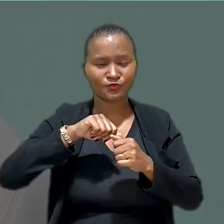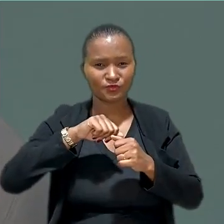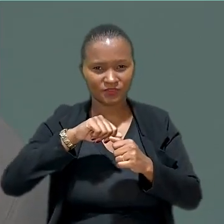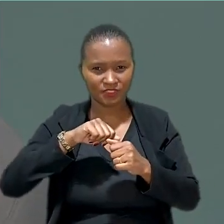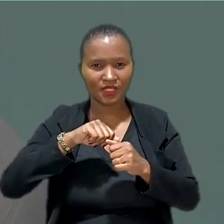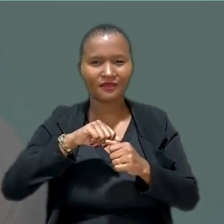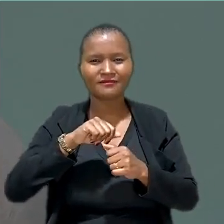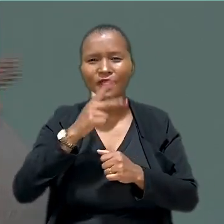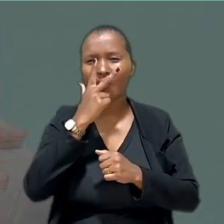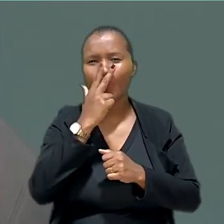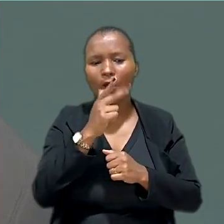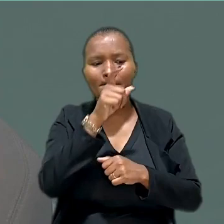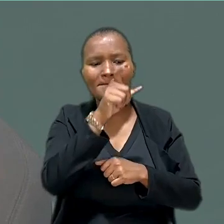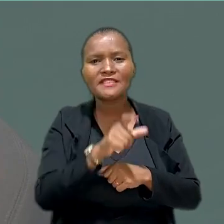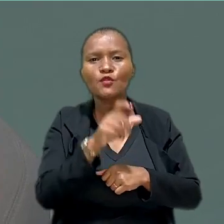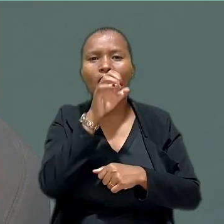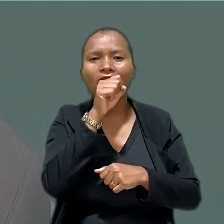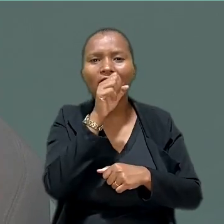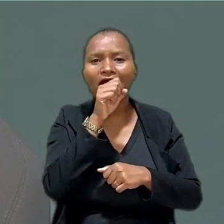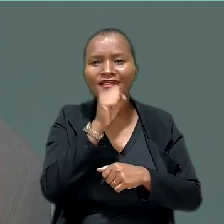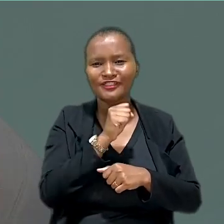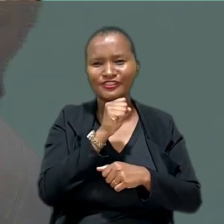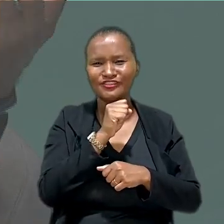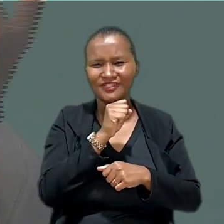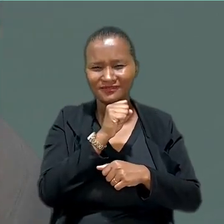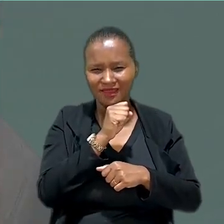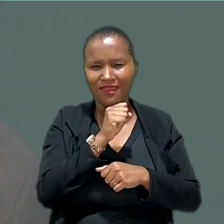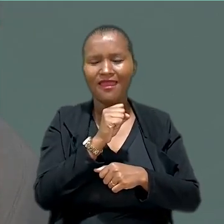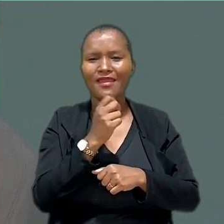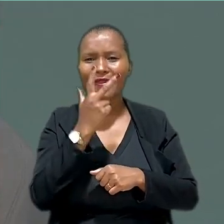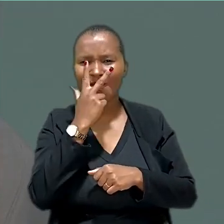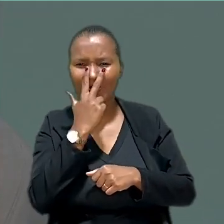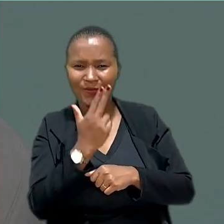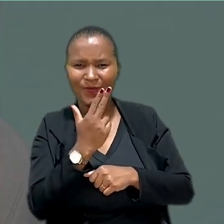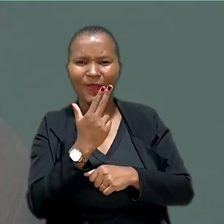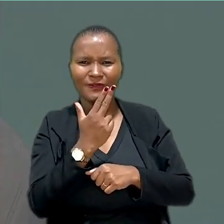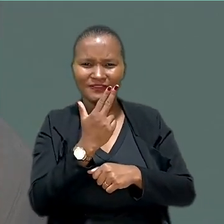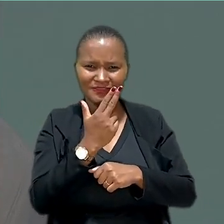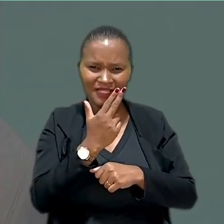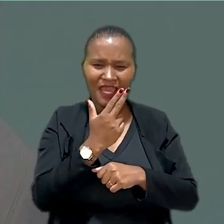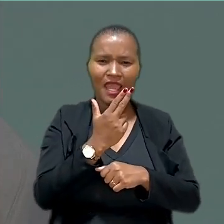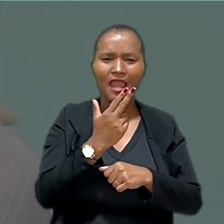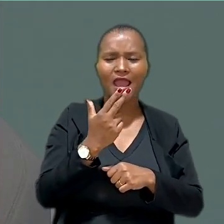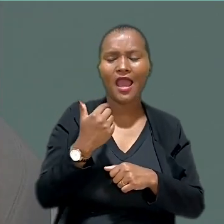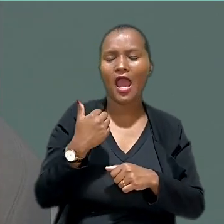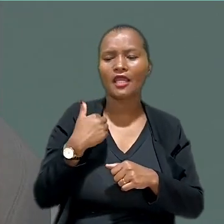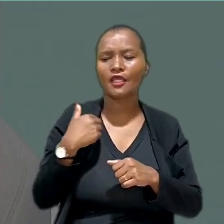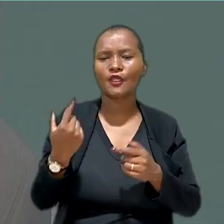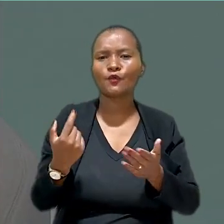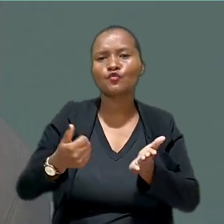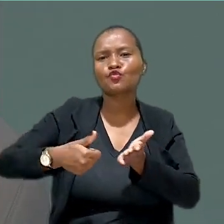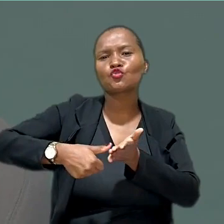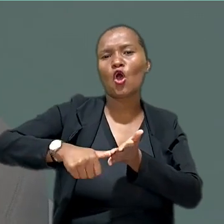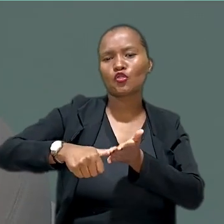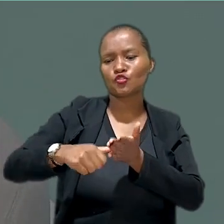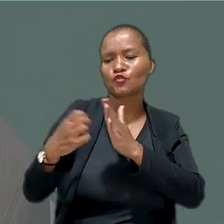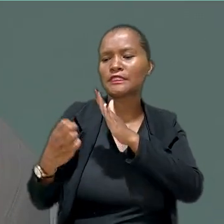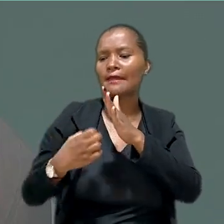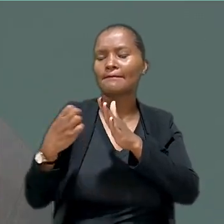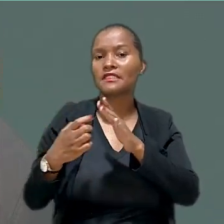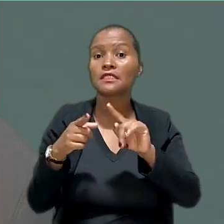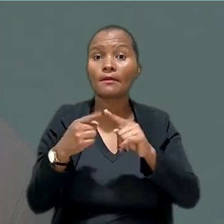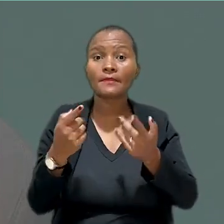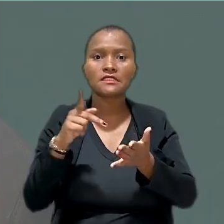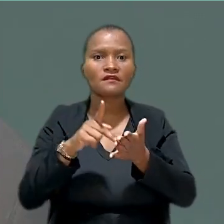digamos, comum, como laranjas, pessoas que, na verdade, ostentam a condição de meros sócios e, na verdade, são